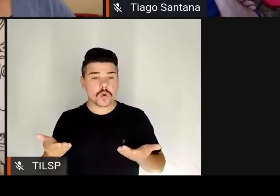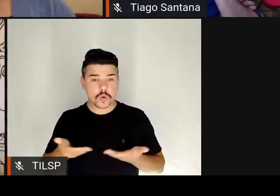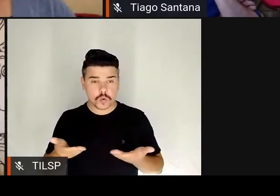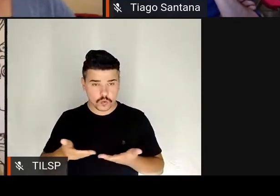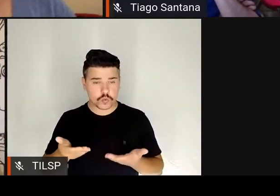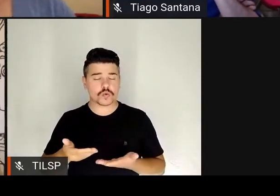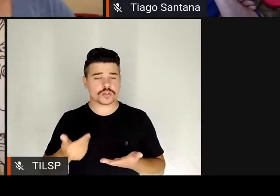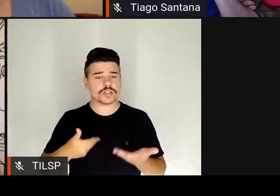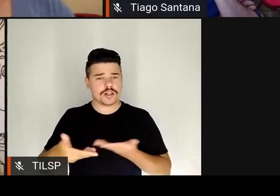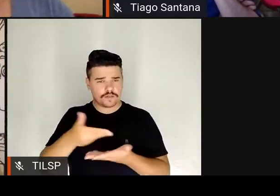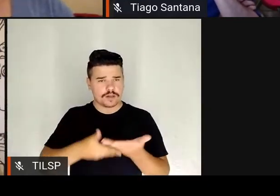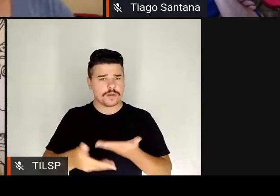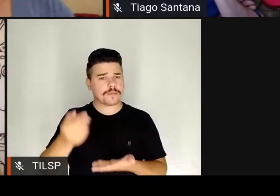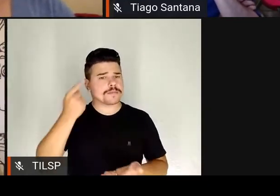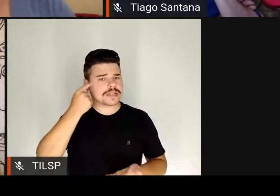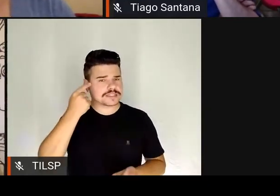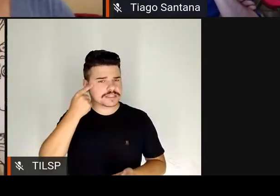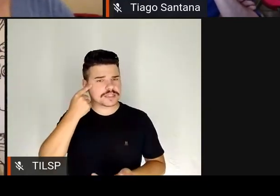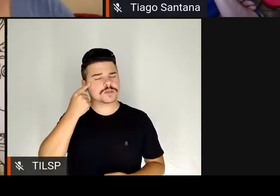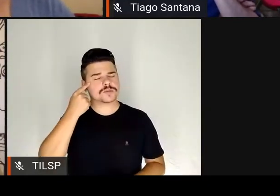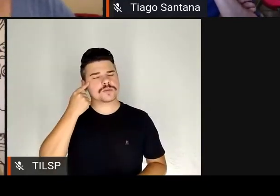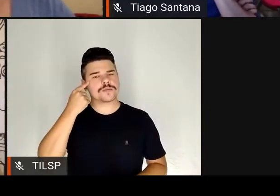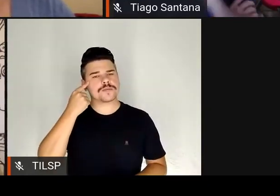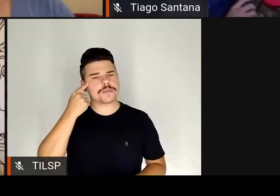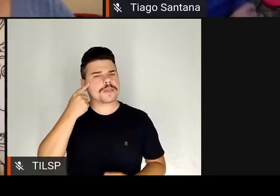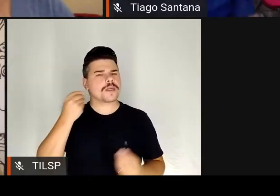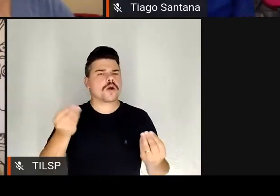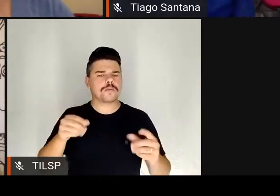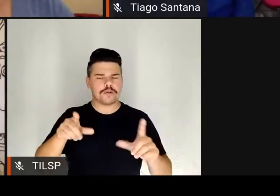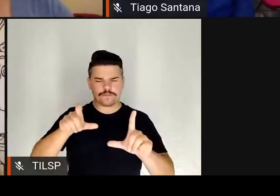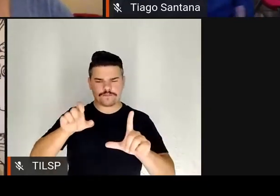Hoje, quando a gente pensa a